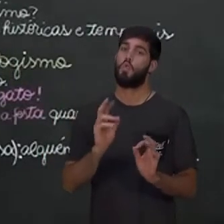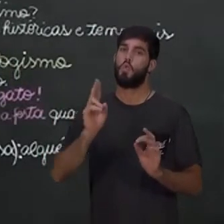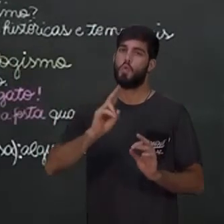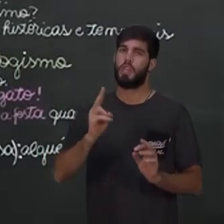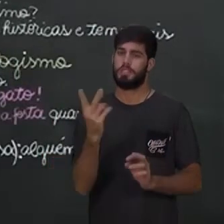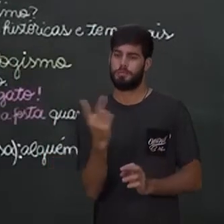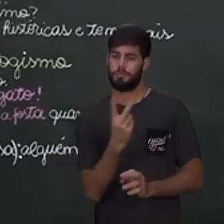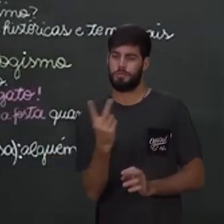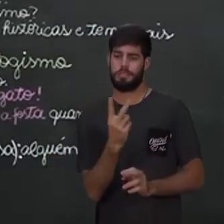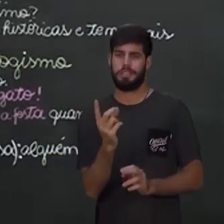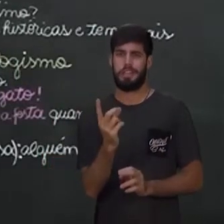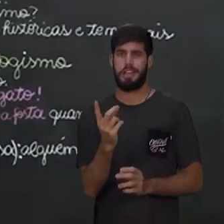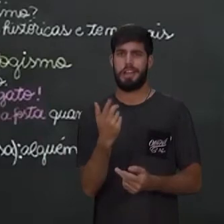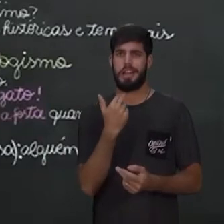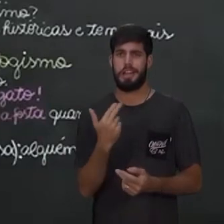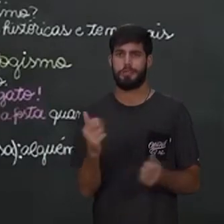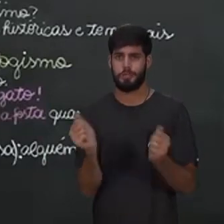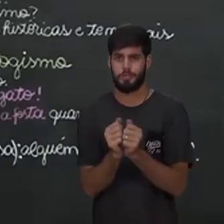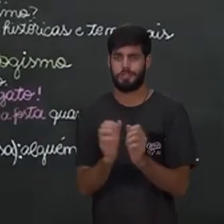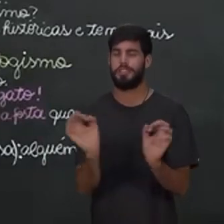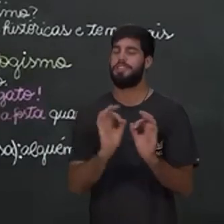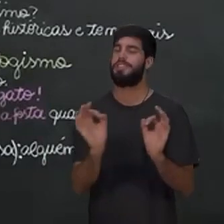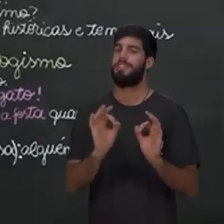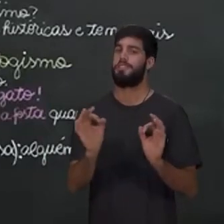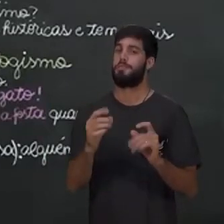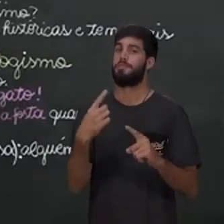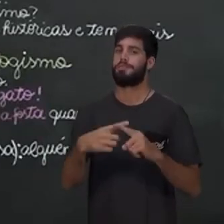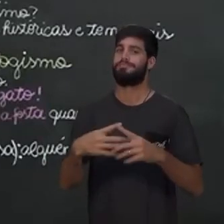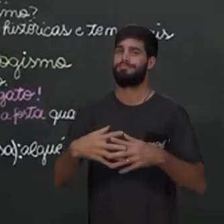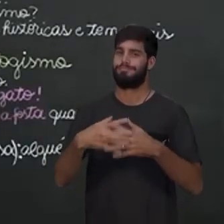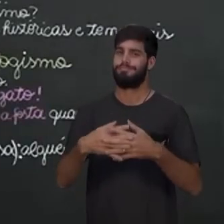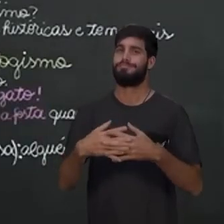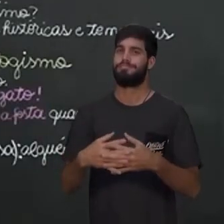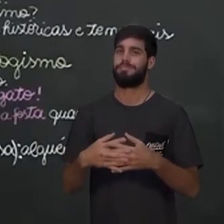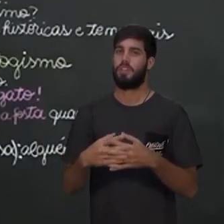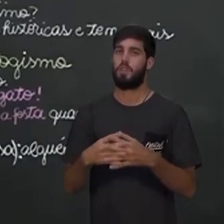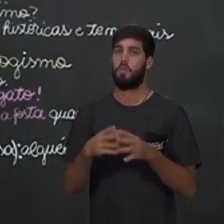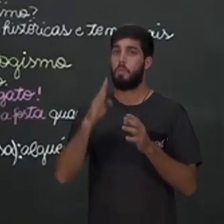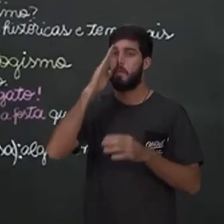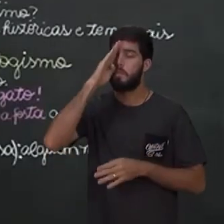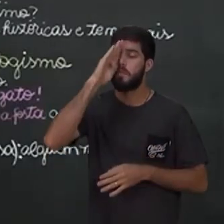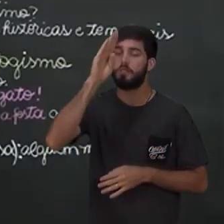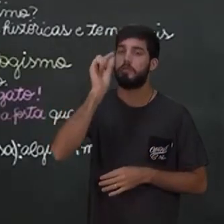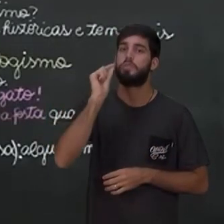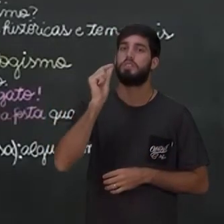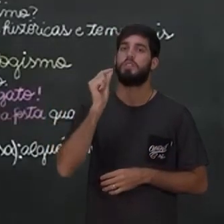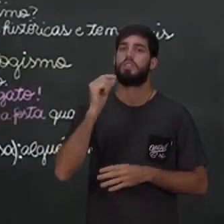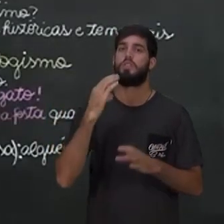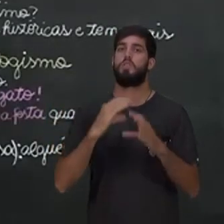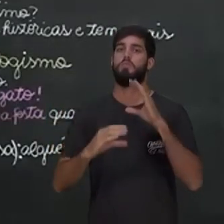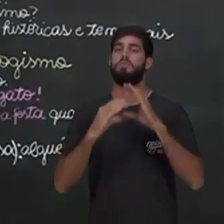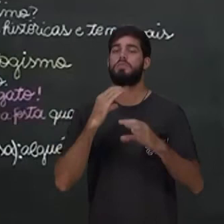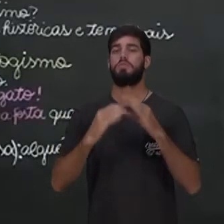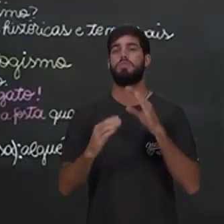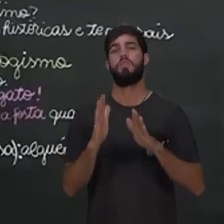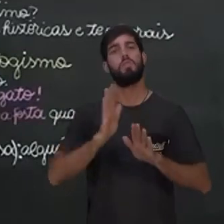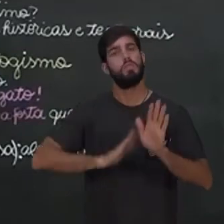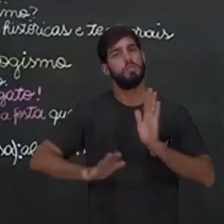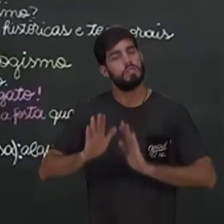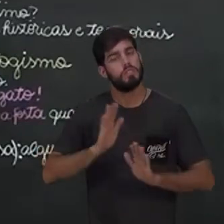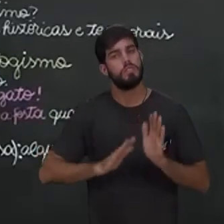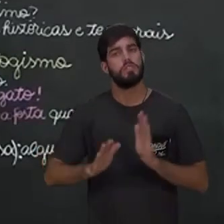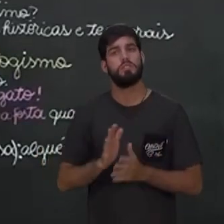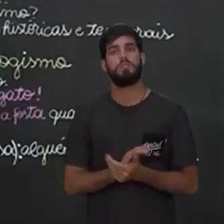mesmo tempo, falar as duas línguas. Não, ninguém vai fazer isso, até porque a prioridade é a comunicação. Então é sempre bom usar com parcimônia, com